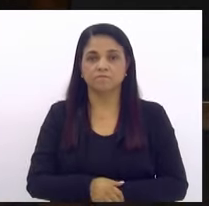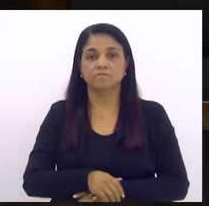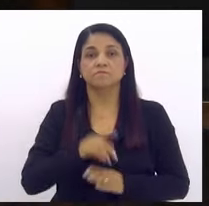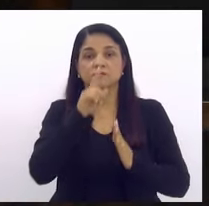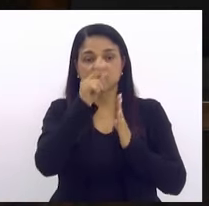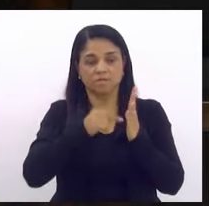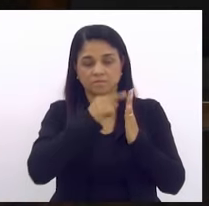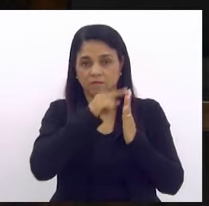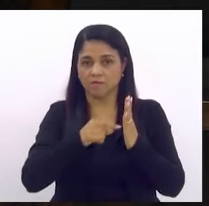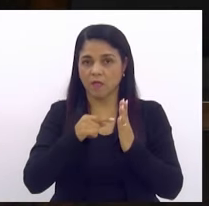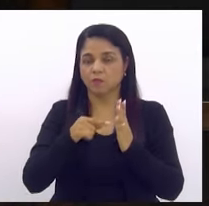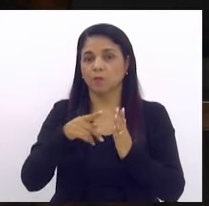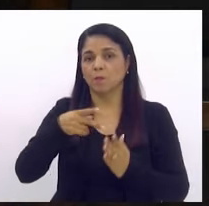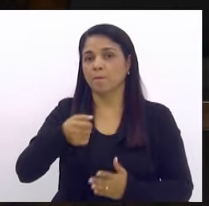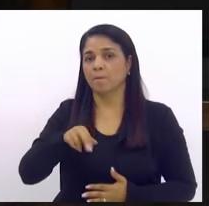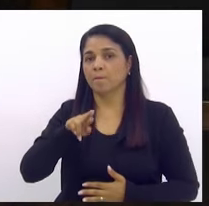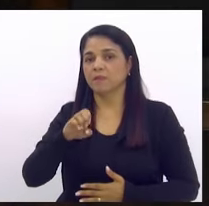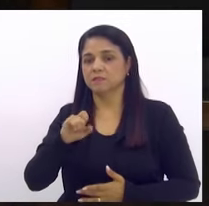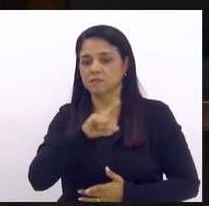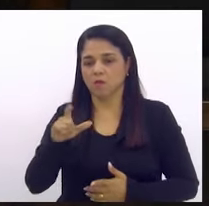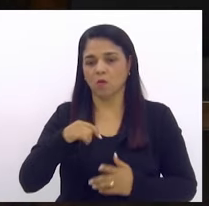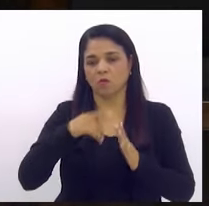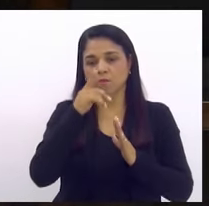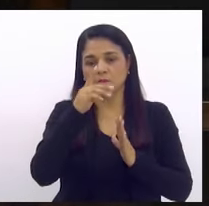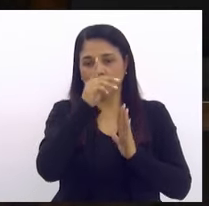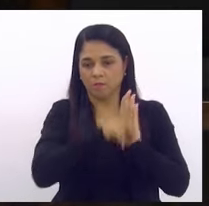Veto parcial oposto ao projeto de lei número